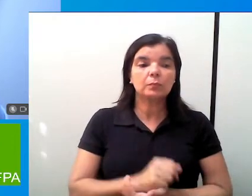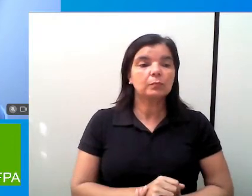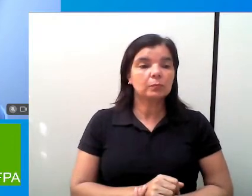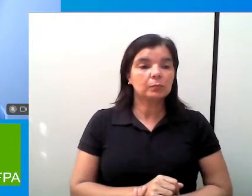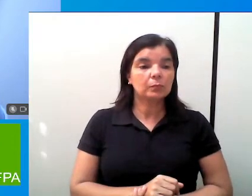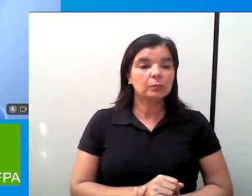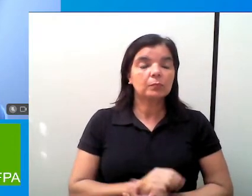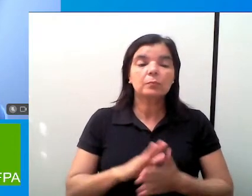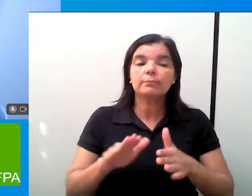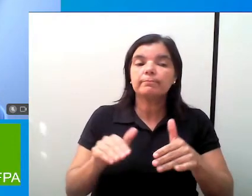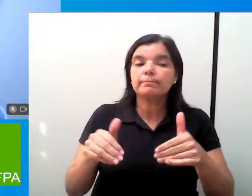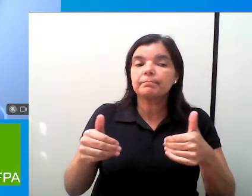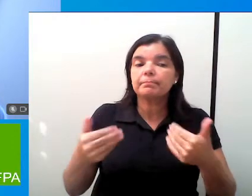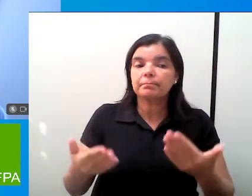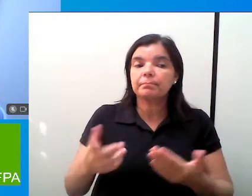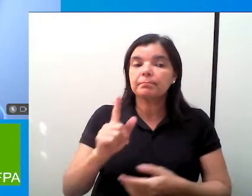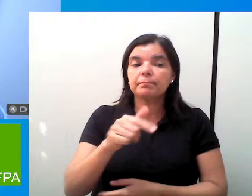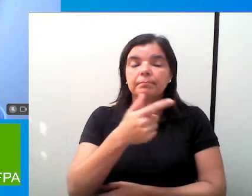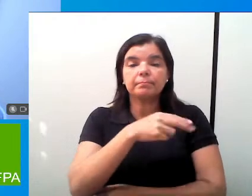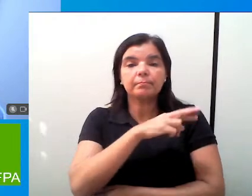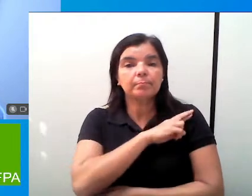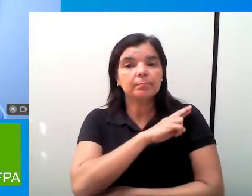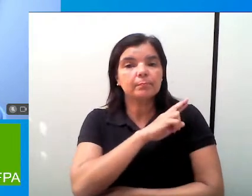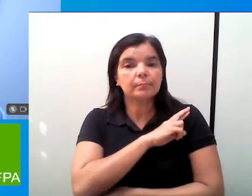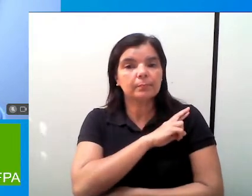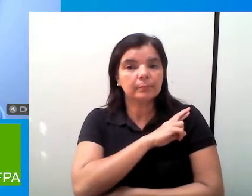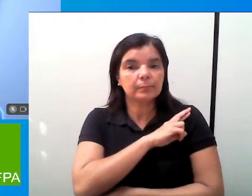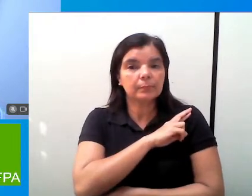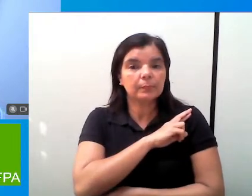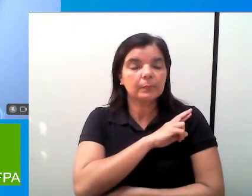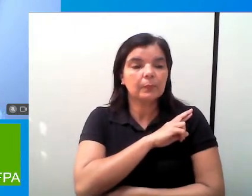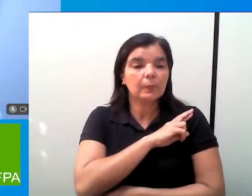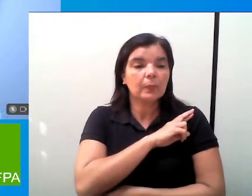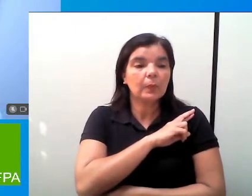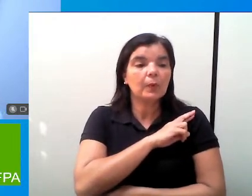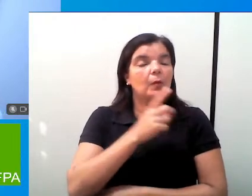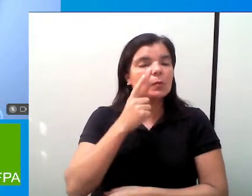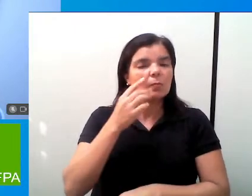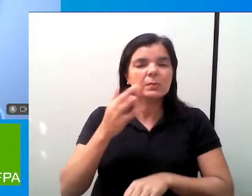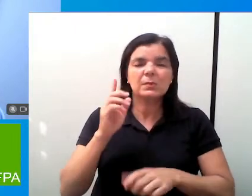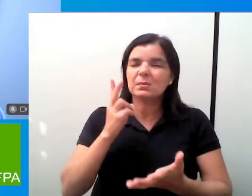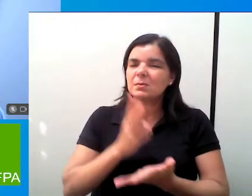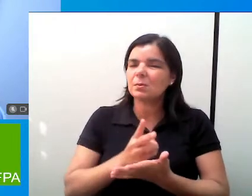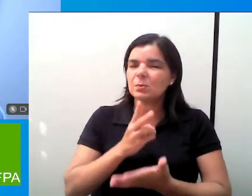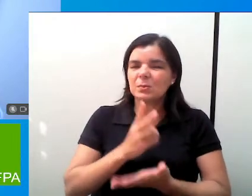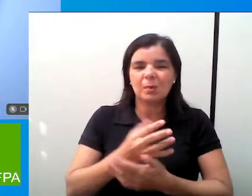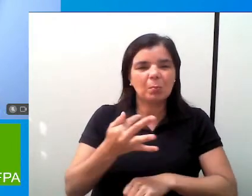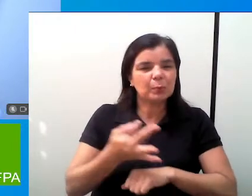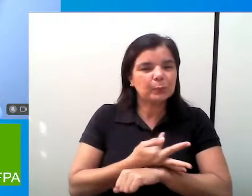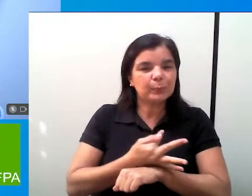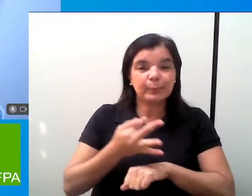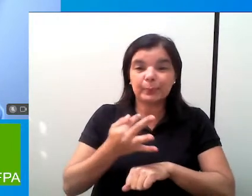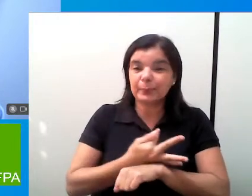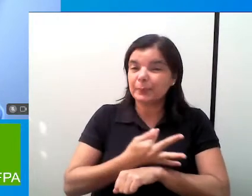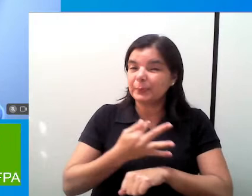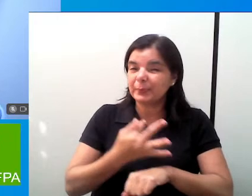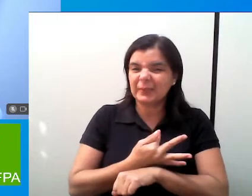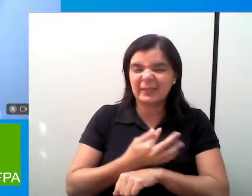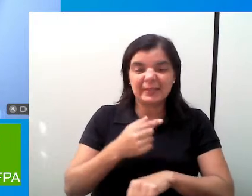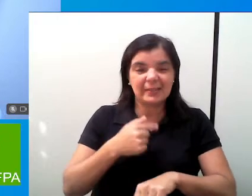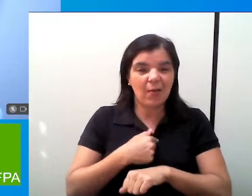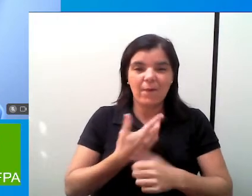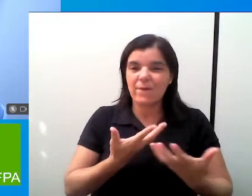a qual ele é responsável. Não é fácil. Então, as resistências sempre vão existir, mas precisamos pensar